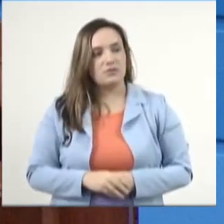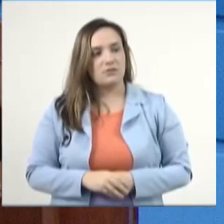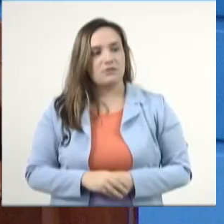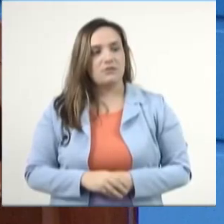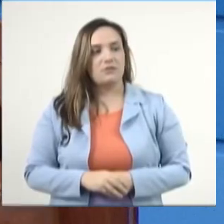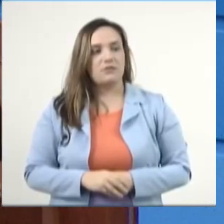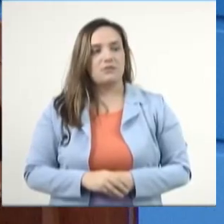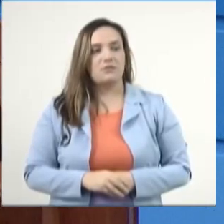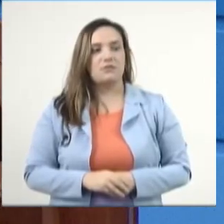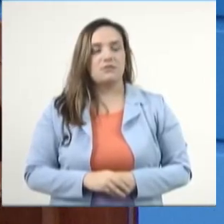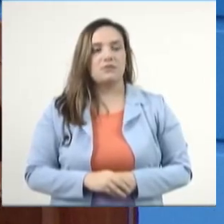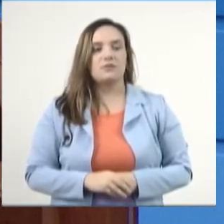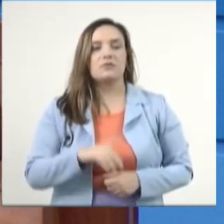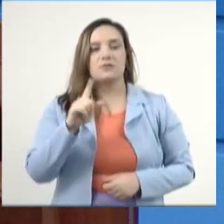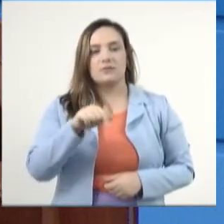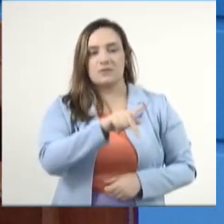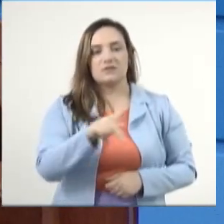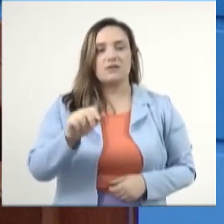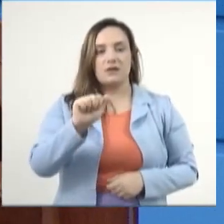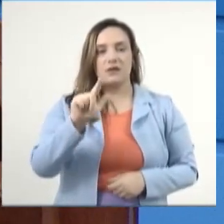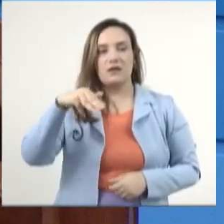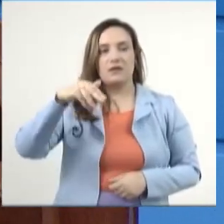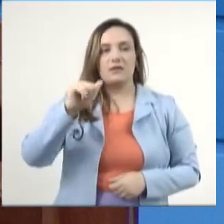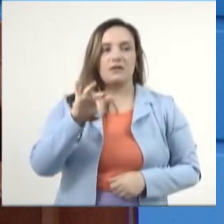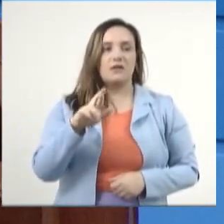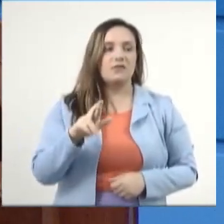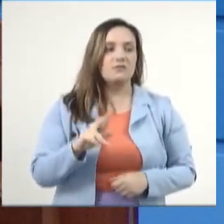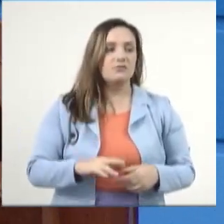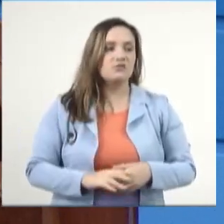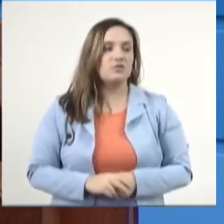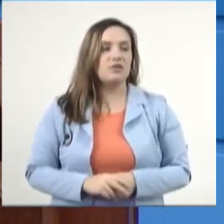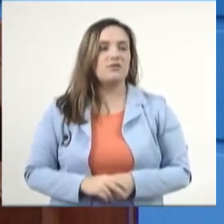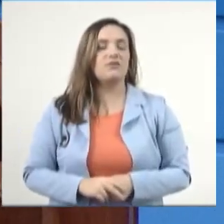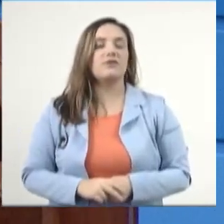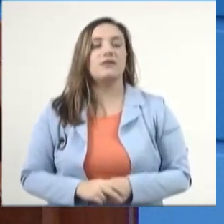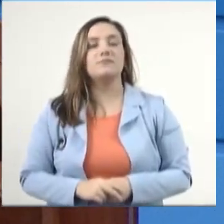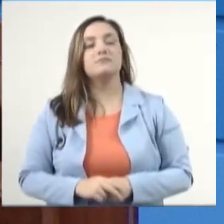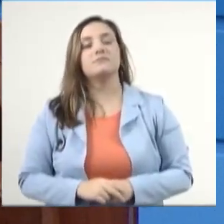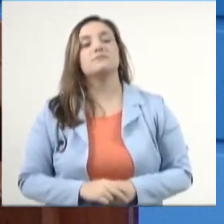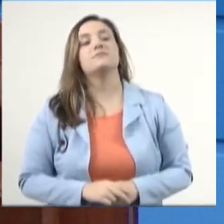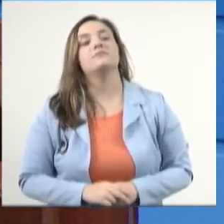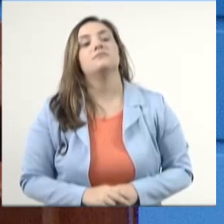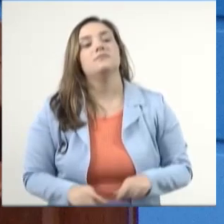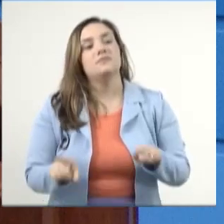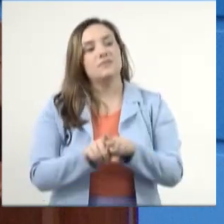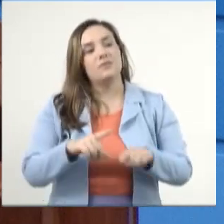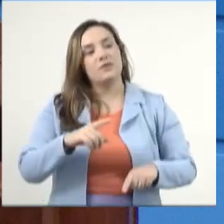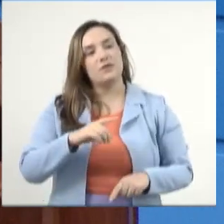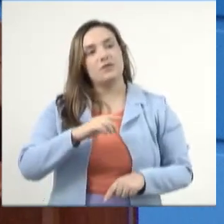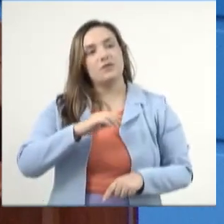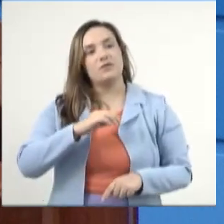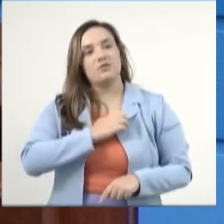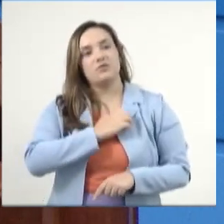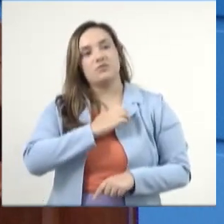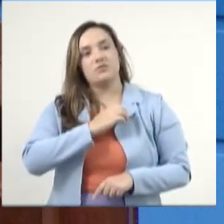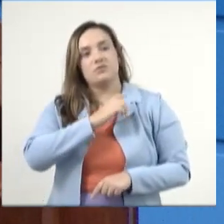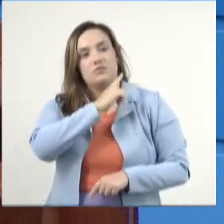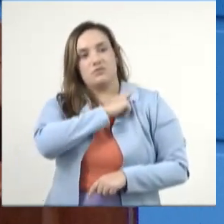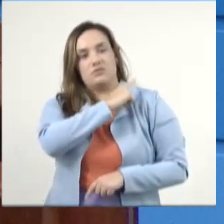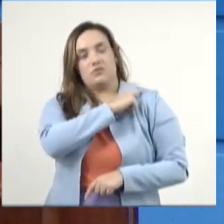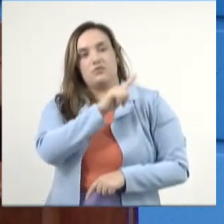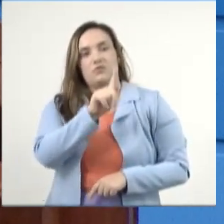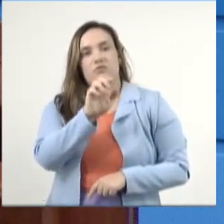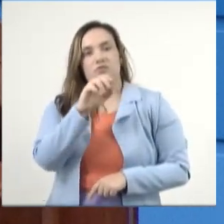Almir Garnier Santos, ex-comandante-geral da Marinha. O general Estevam Caos